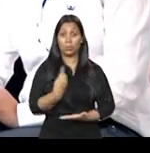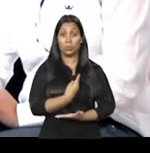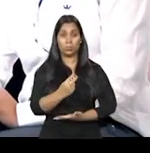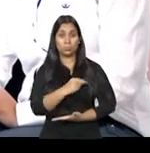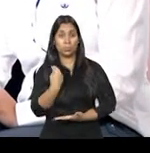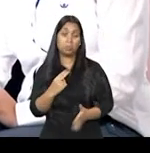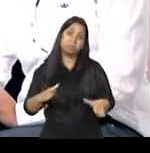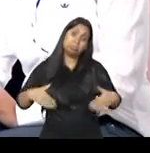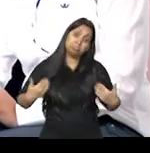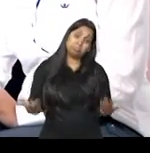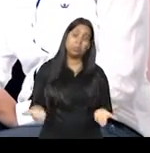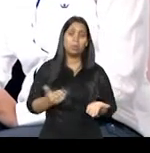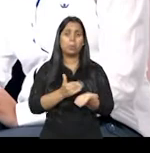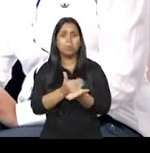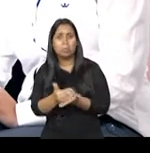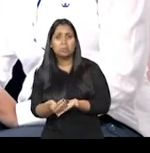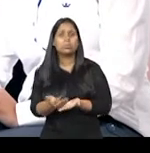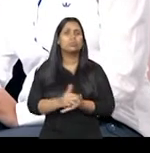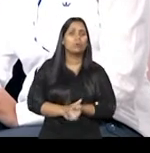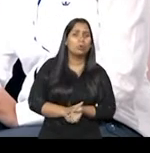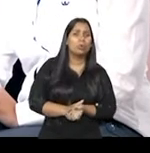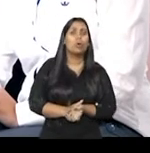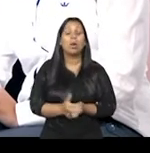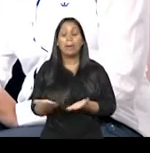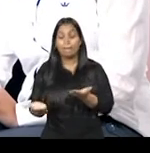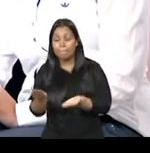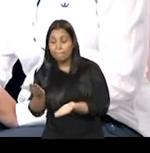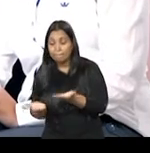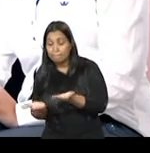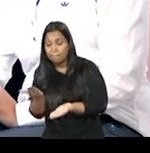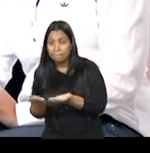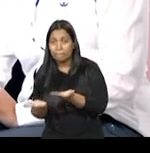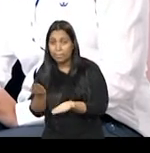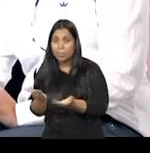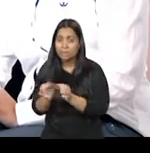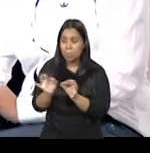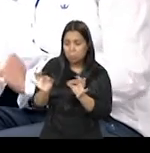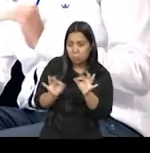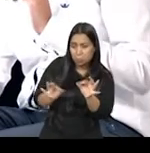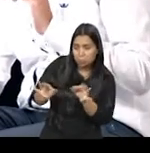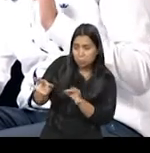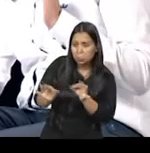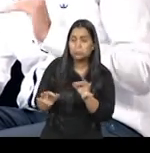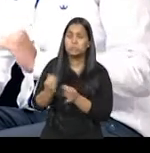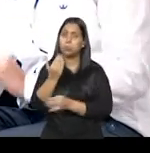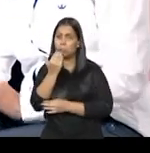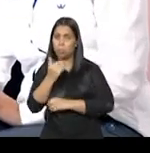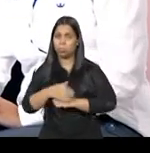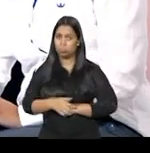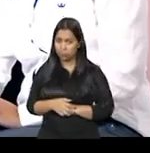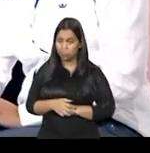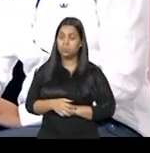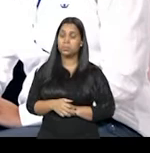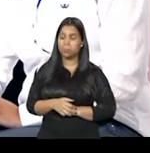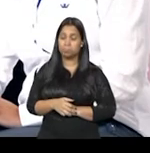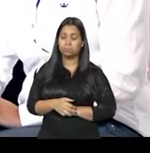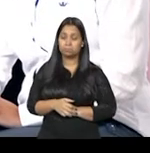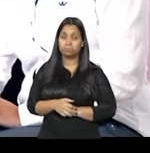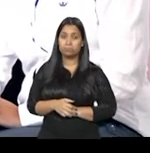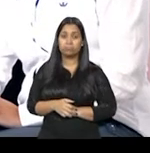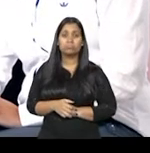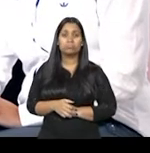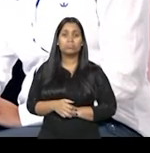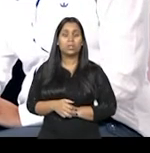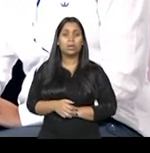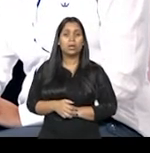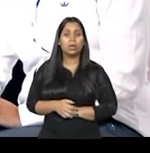nome, então, comecei a medir e pesar os ingredientes, numa concentração um pouco mais intensa.